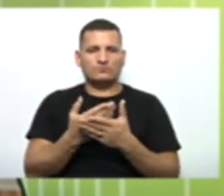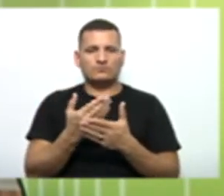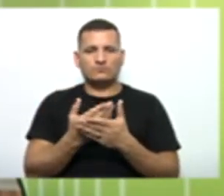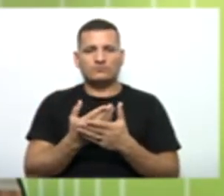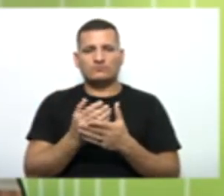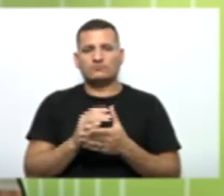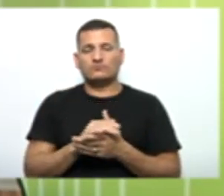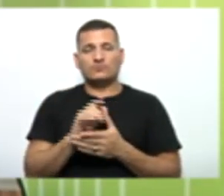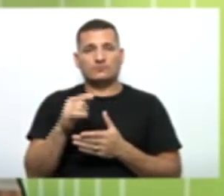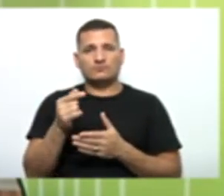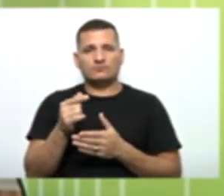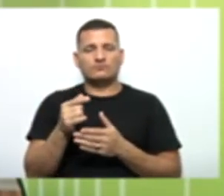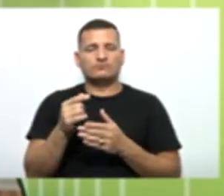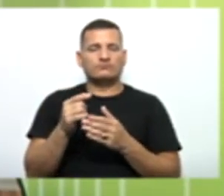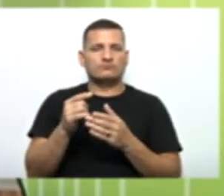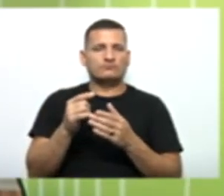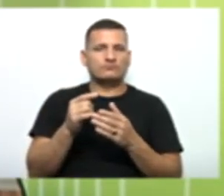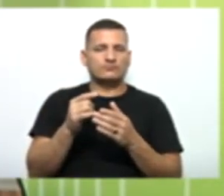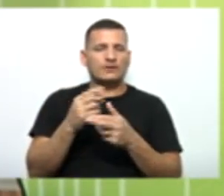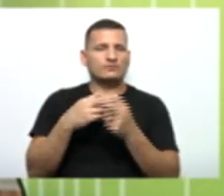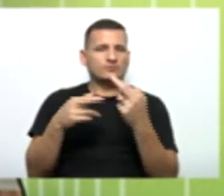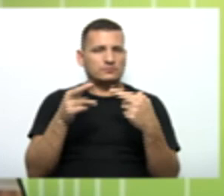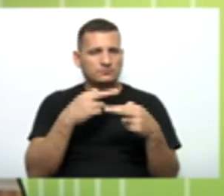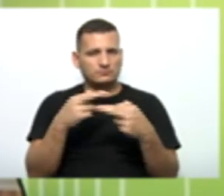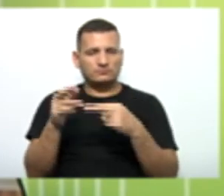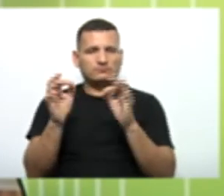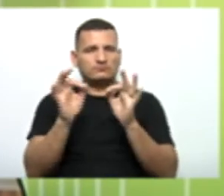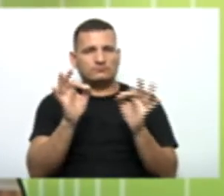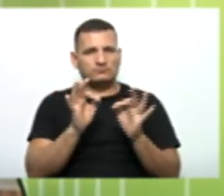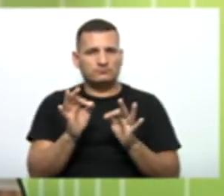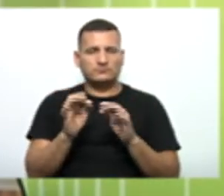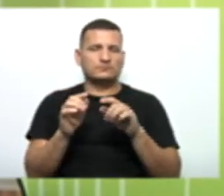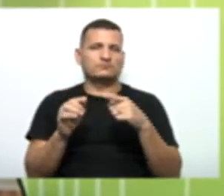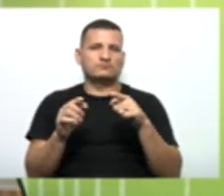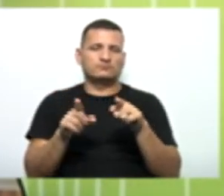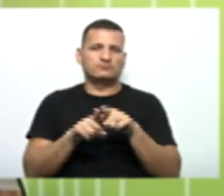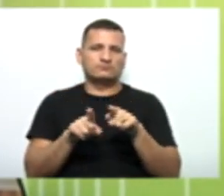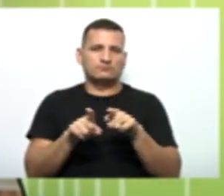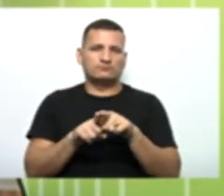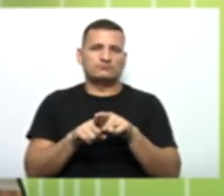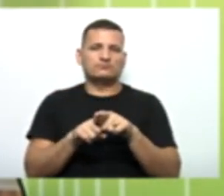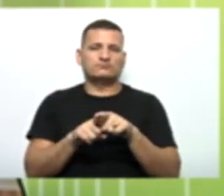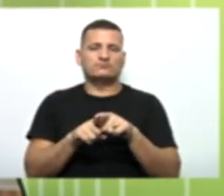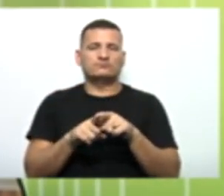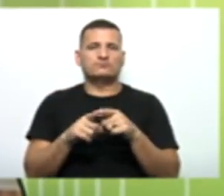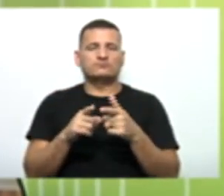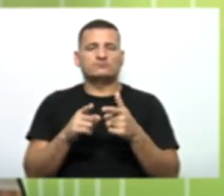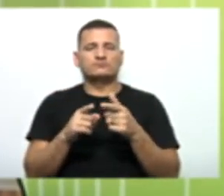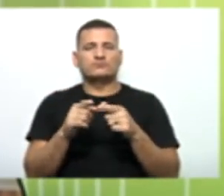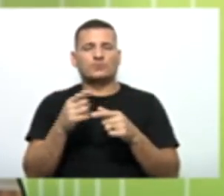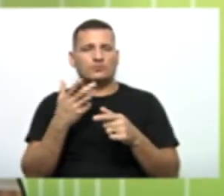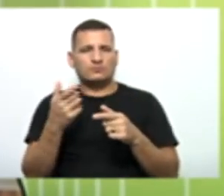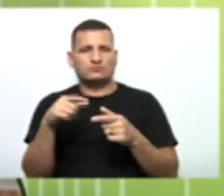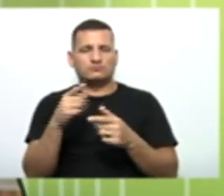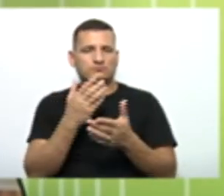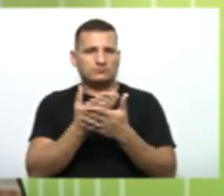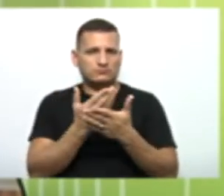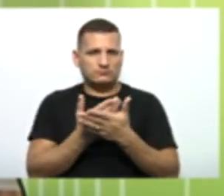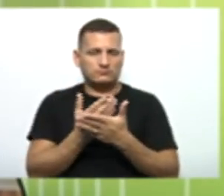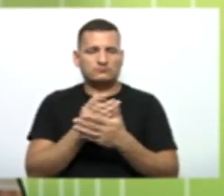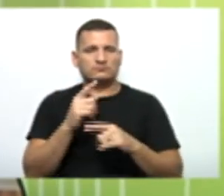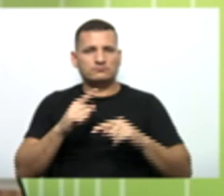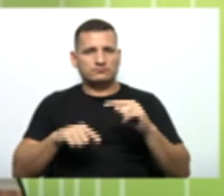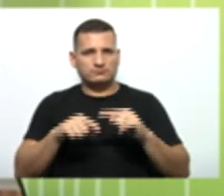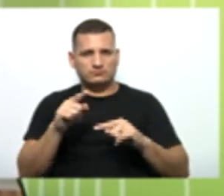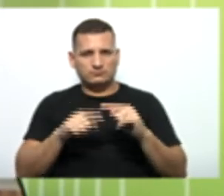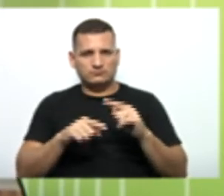as associações, vamos descrever as cardinalidades, mas eu quero que vocês já vão estudando esse material que eu disponibilizei para